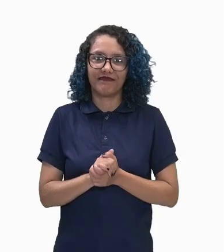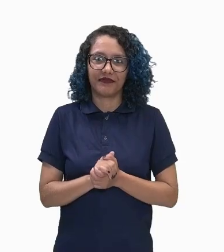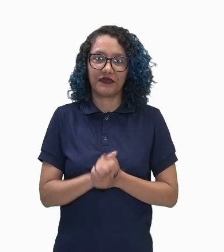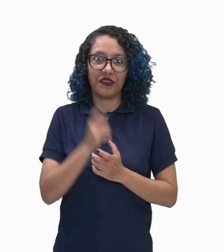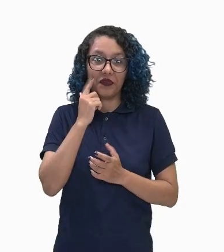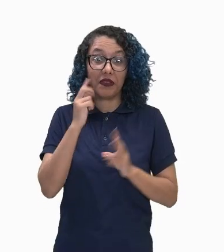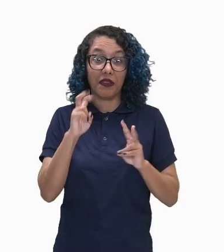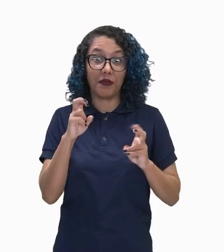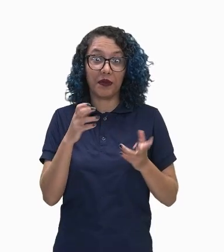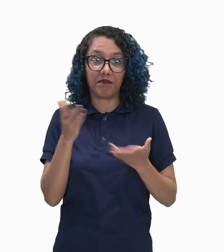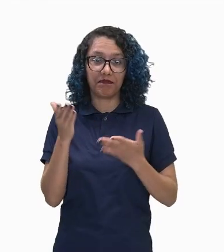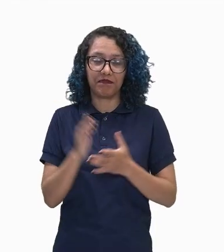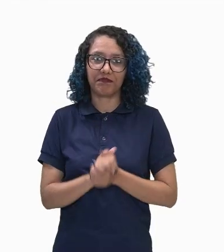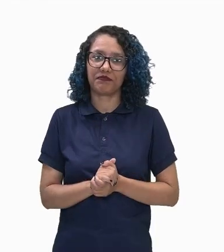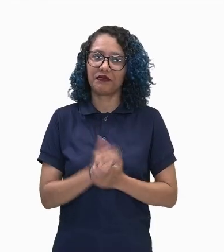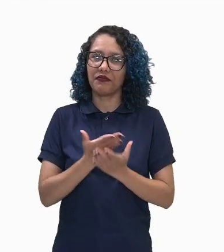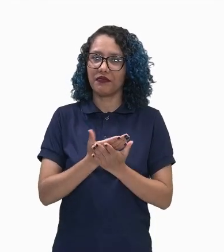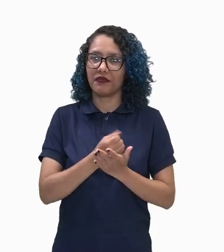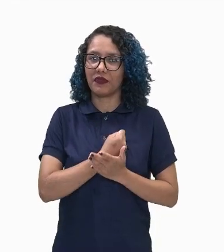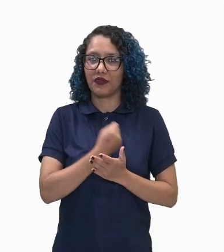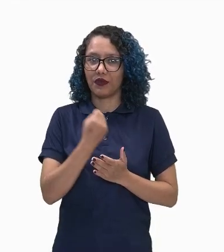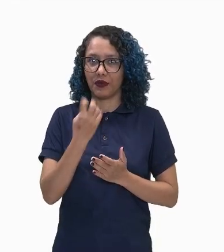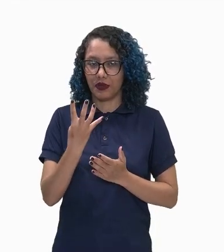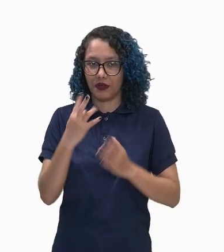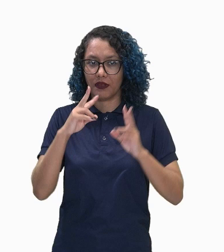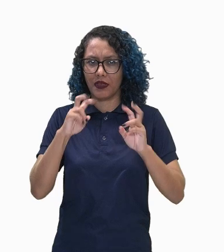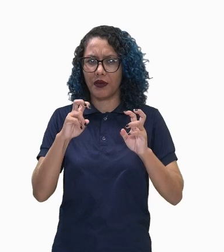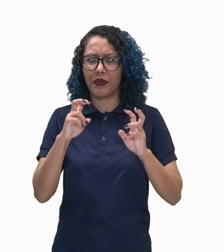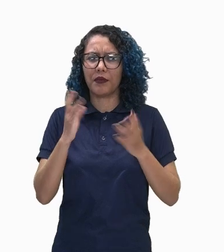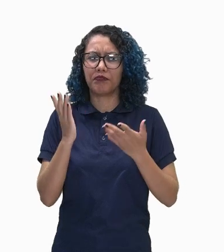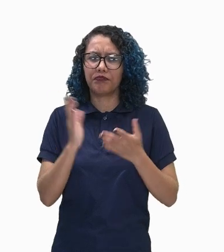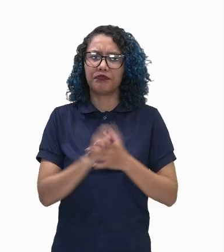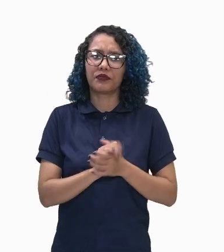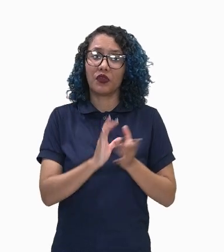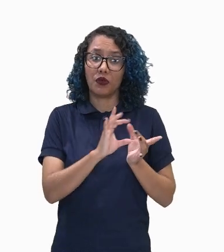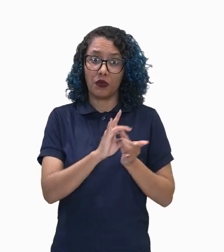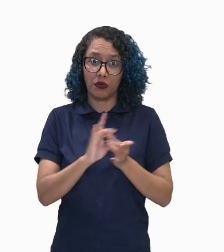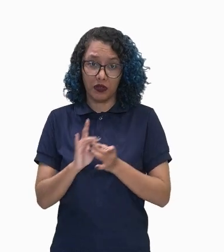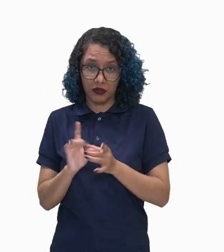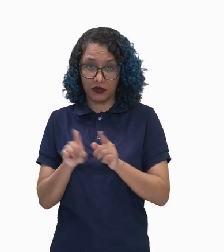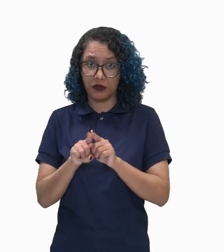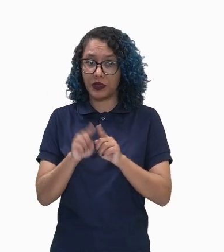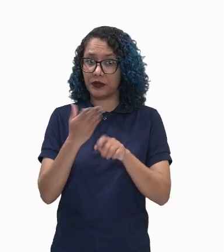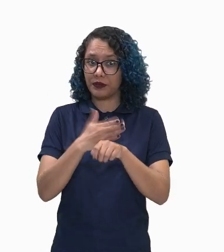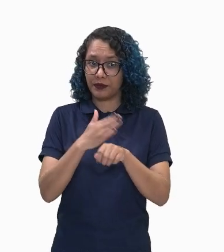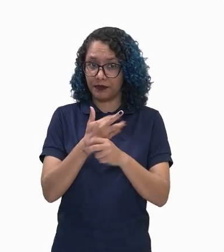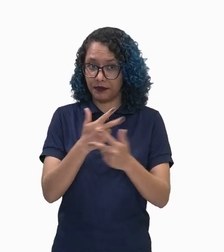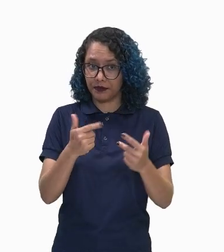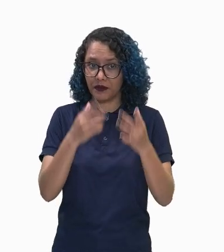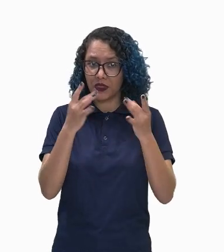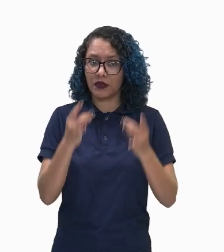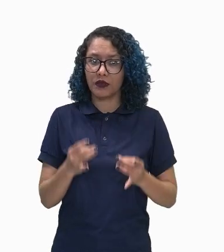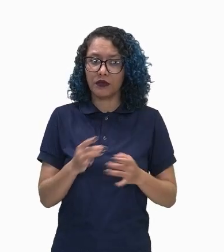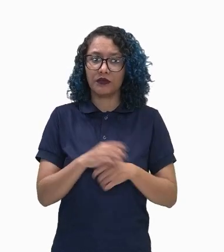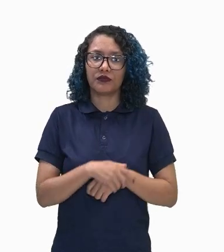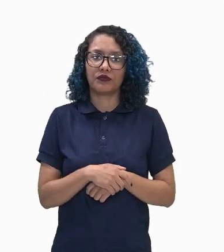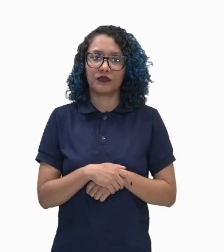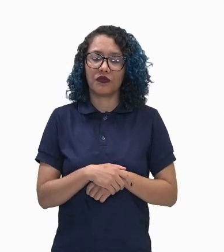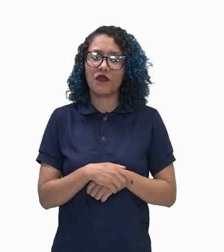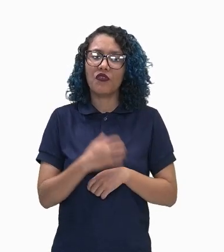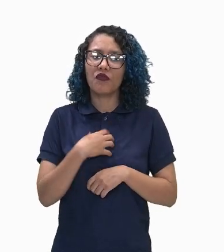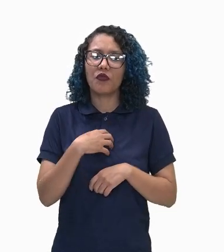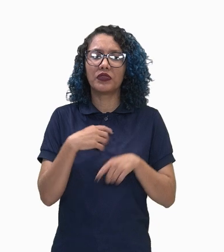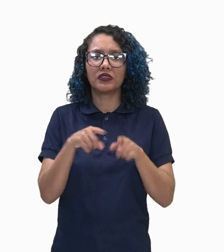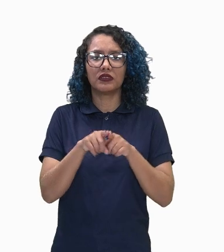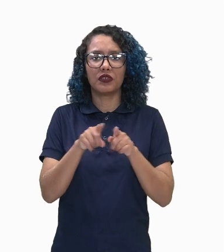conteúdo? Aula 4. Objeto de conhecimento, contexto e práticas. Detalhamento, formas